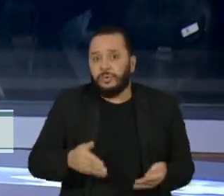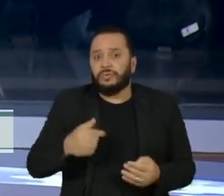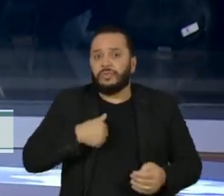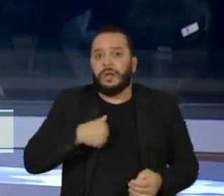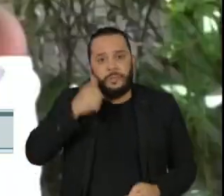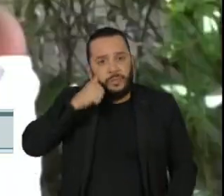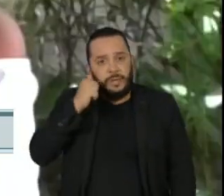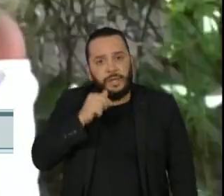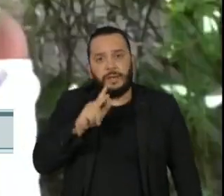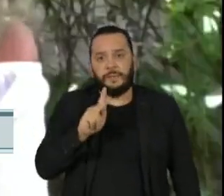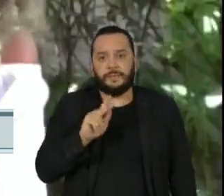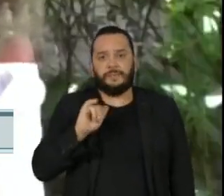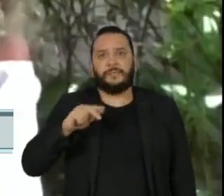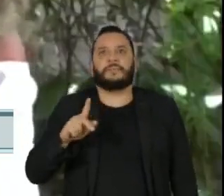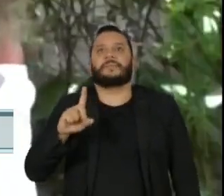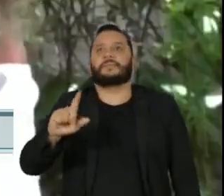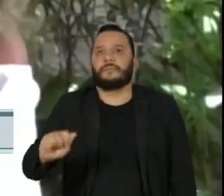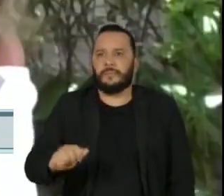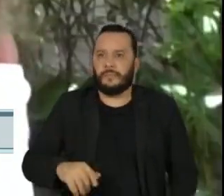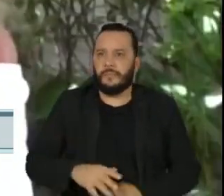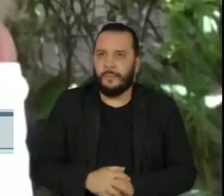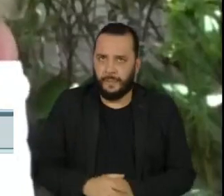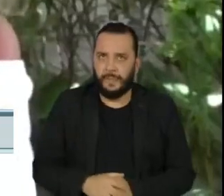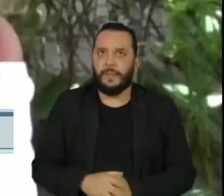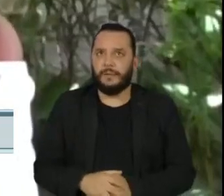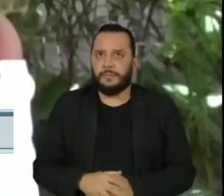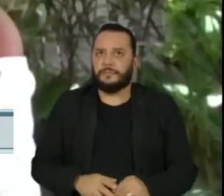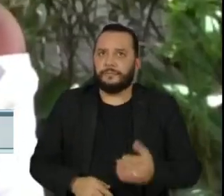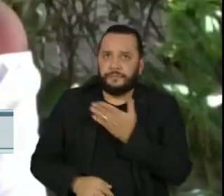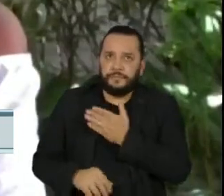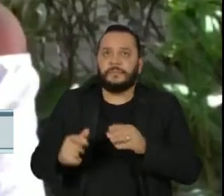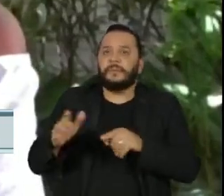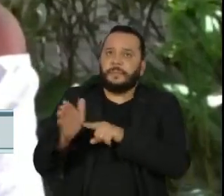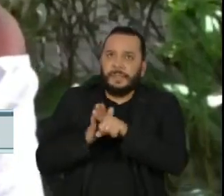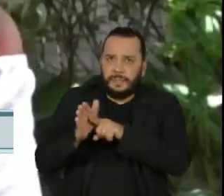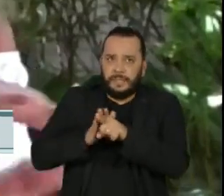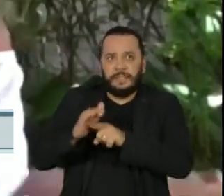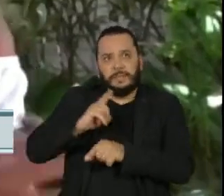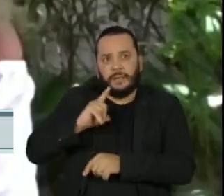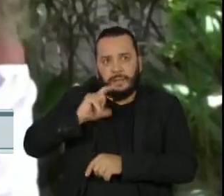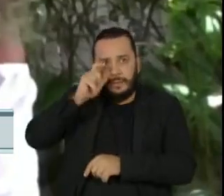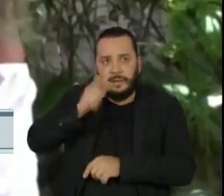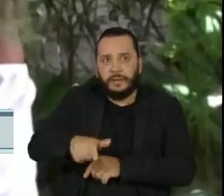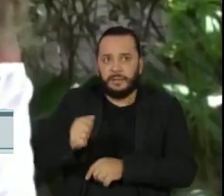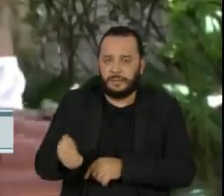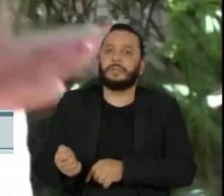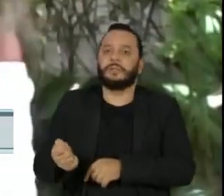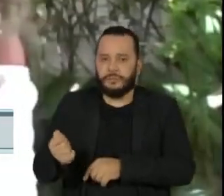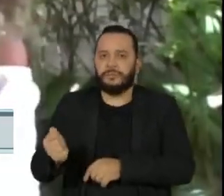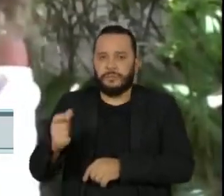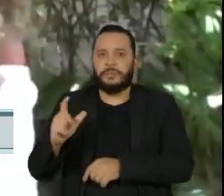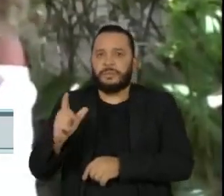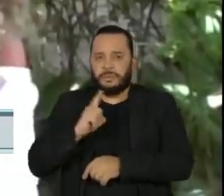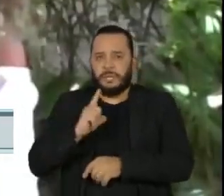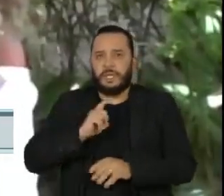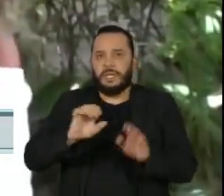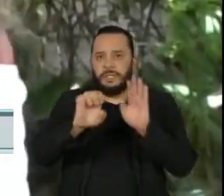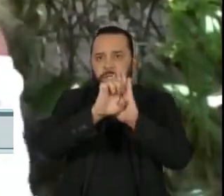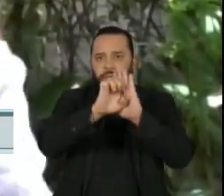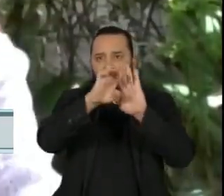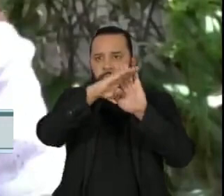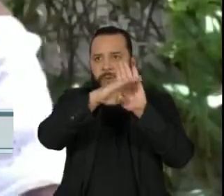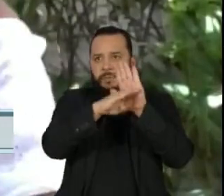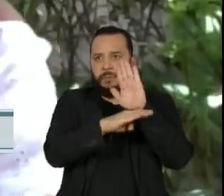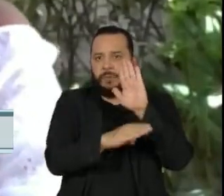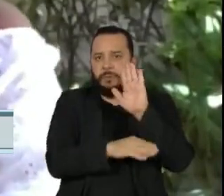Silva. A pesquisa ela traz várias informações interessantes. A gente fez a partir do Estatuto, então a gente consegue observar a partir